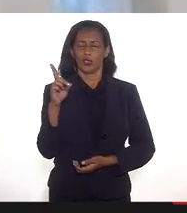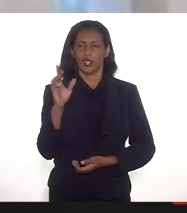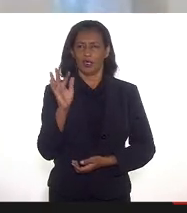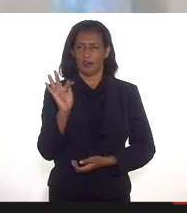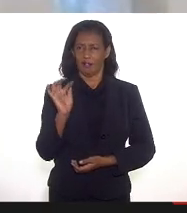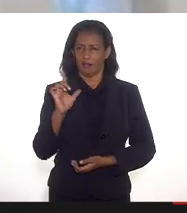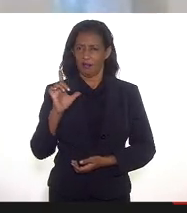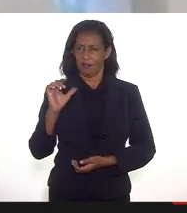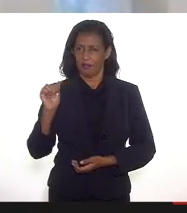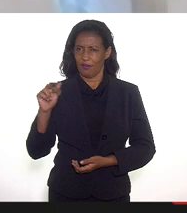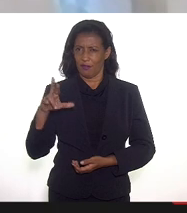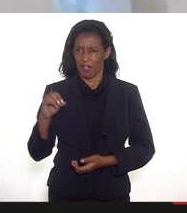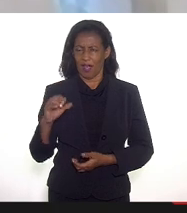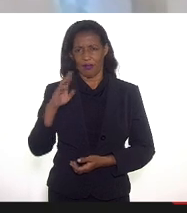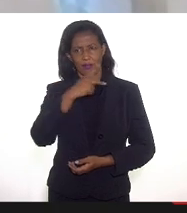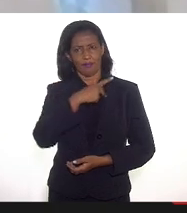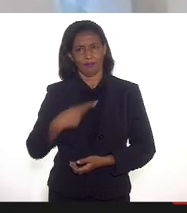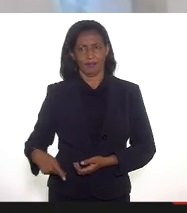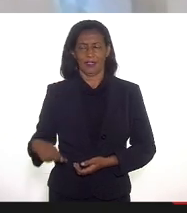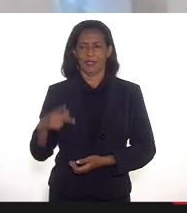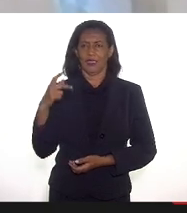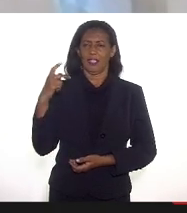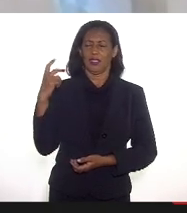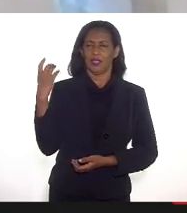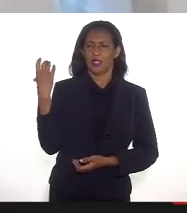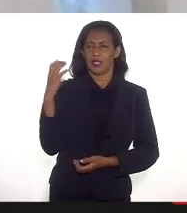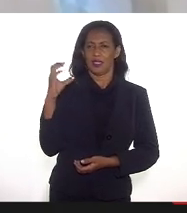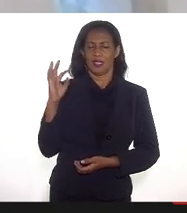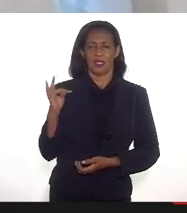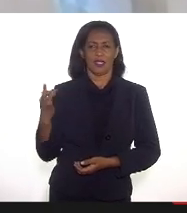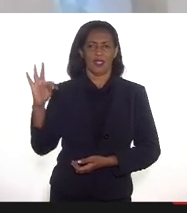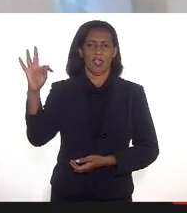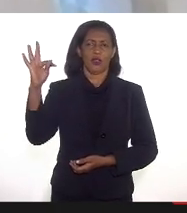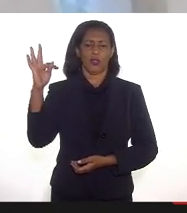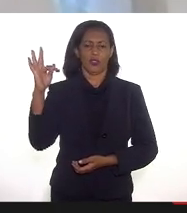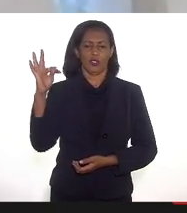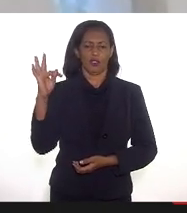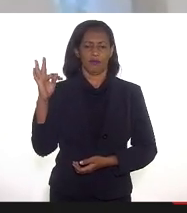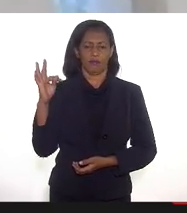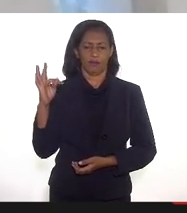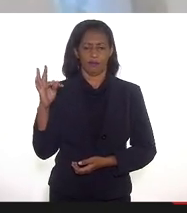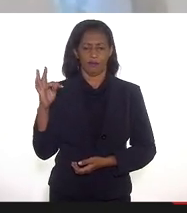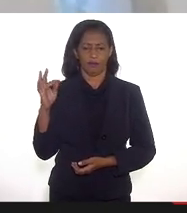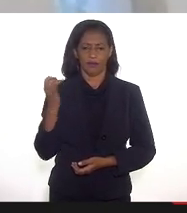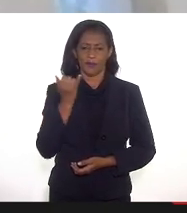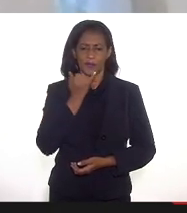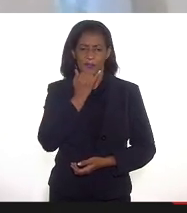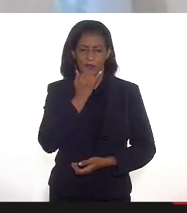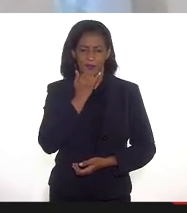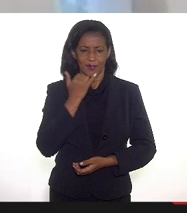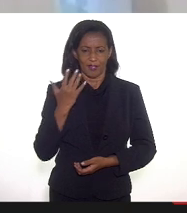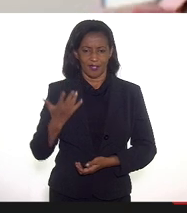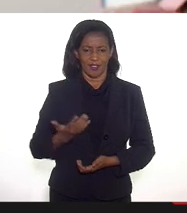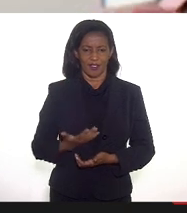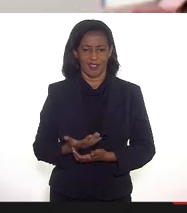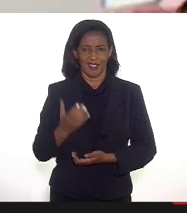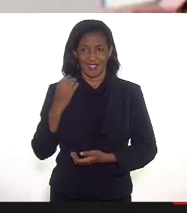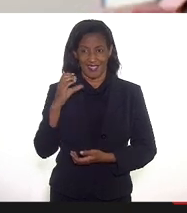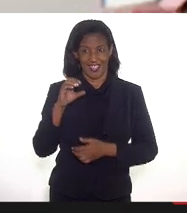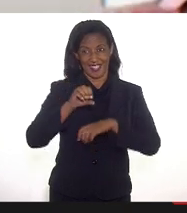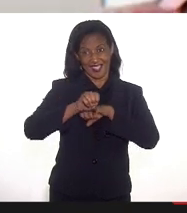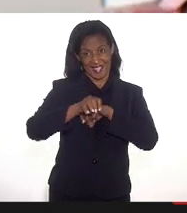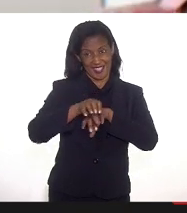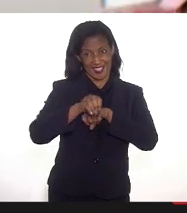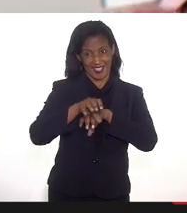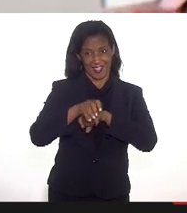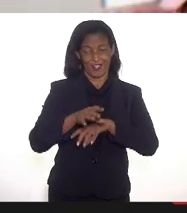presidente da Comissão de Ciência e Tecnologia. Perdão, na Comissão de Educação.